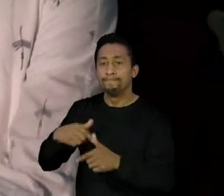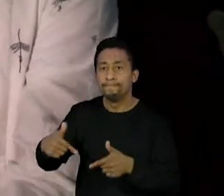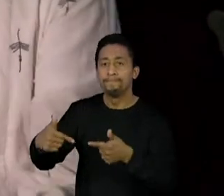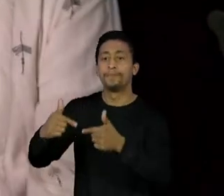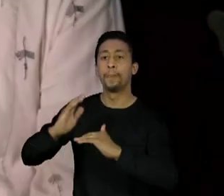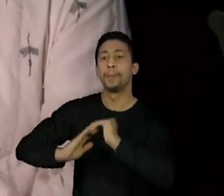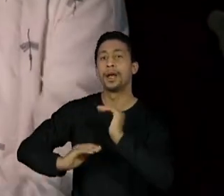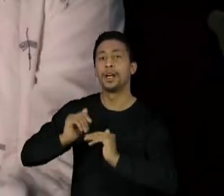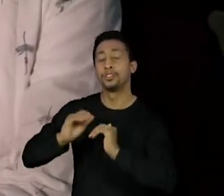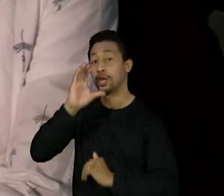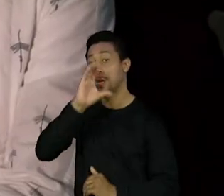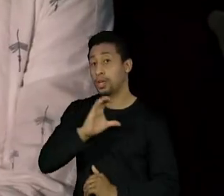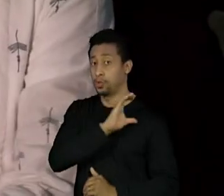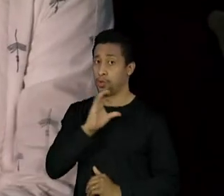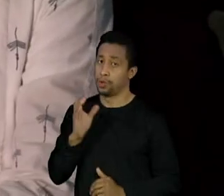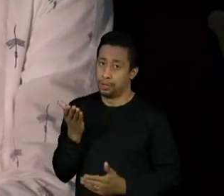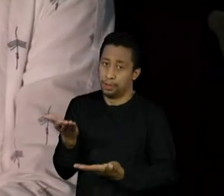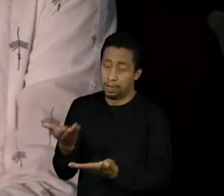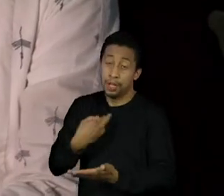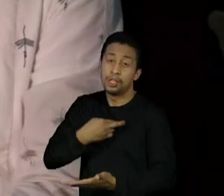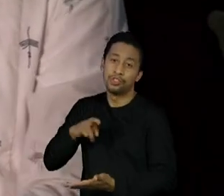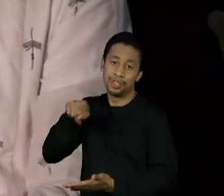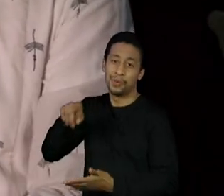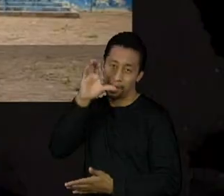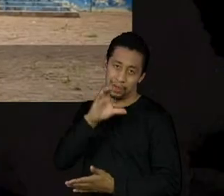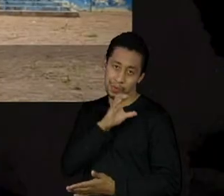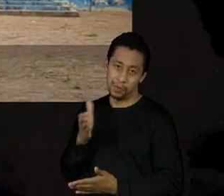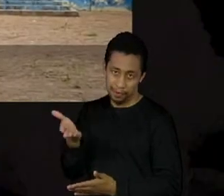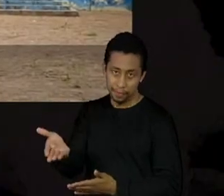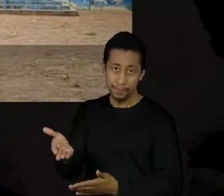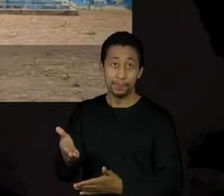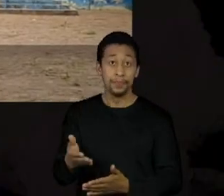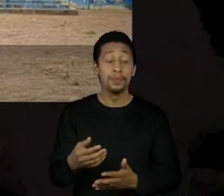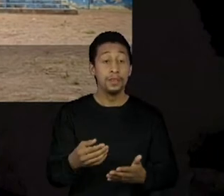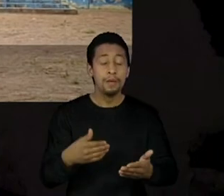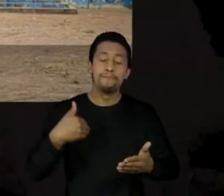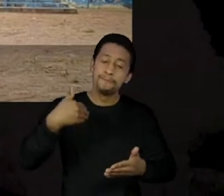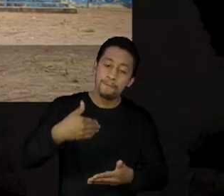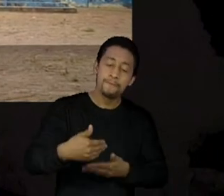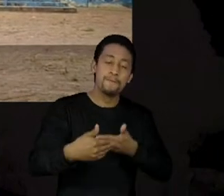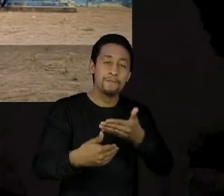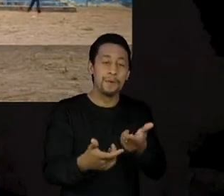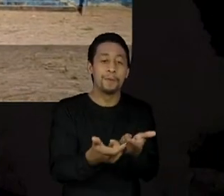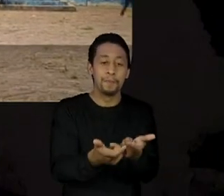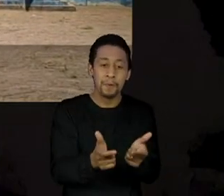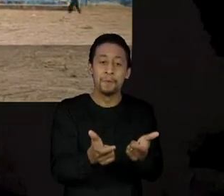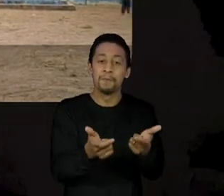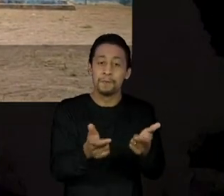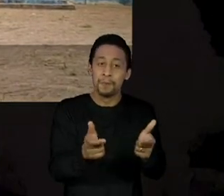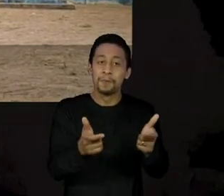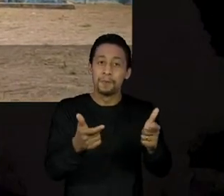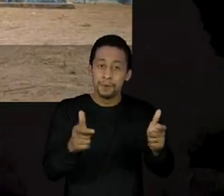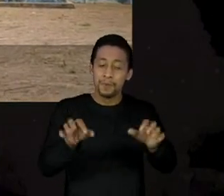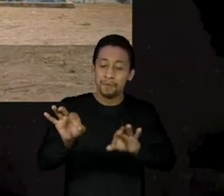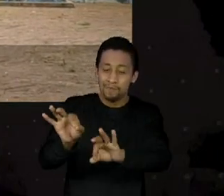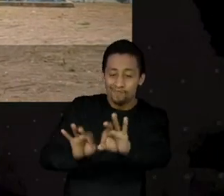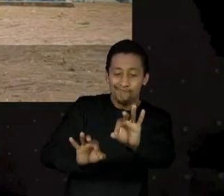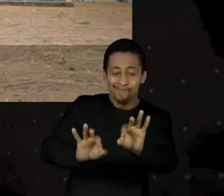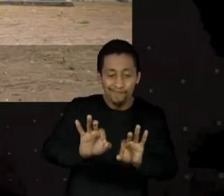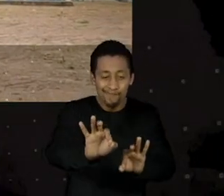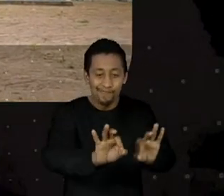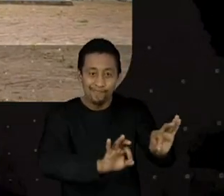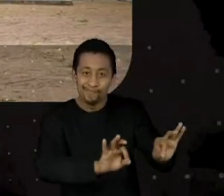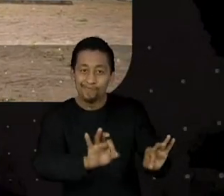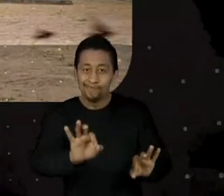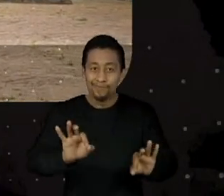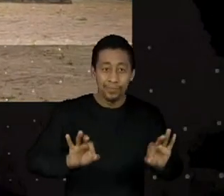prática católica, com a religião católica, né, com o catolicismo. E vão, aos poucos, se organizando